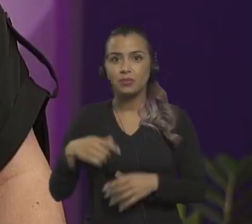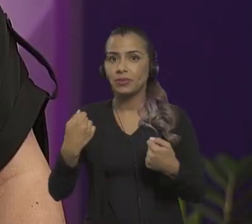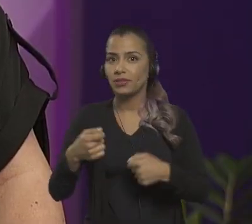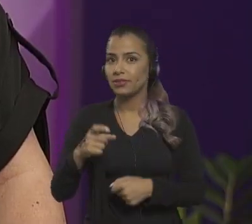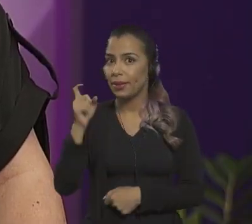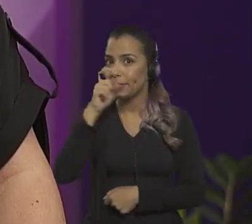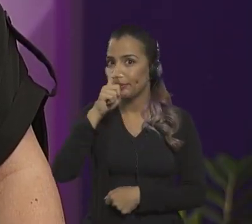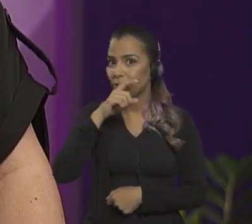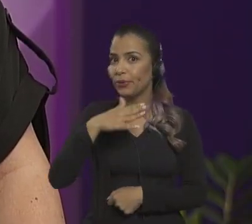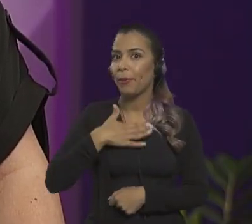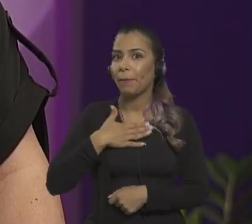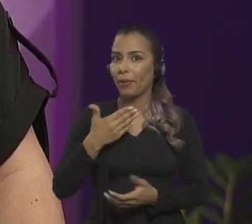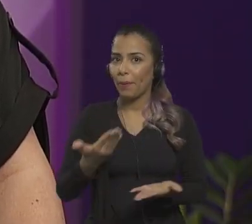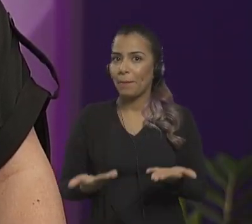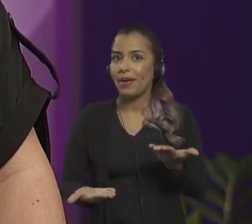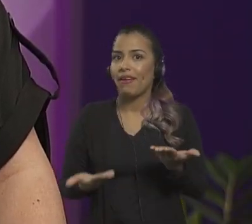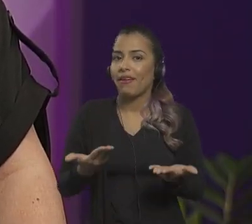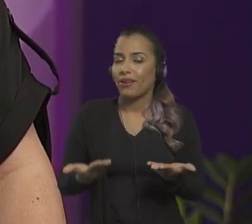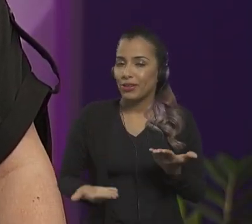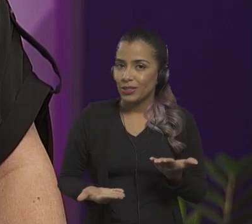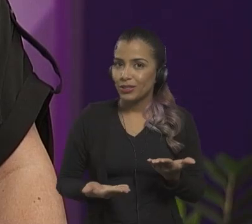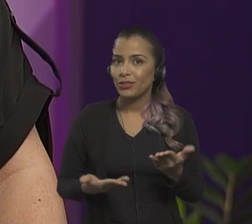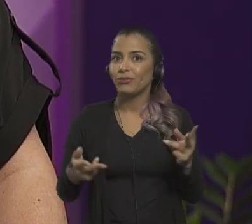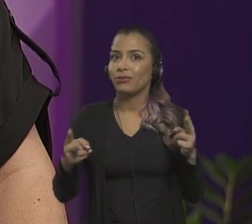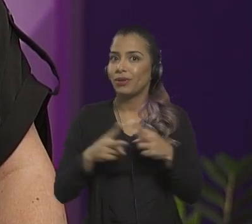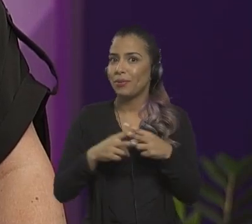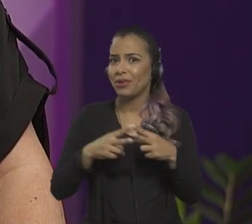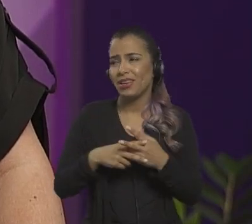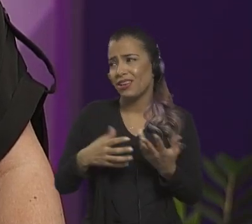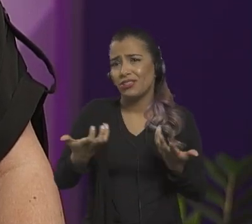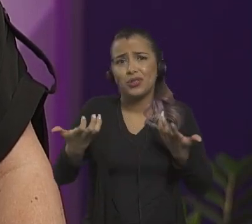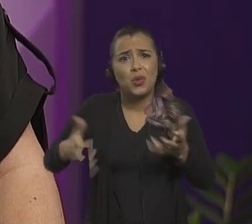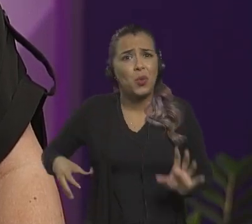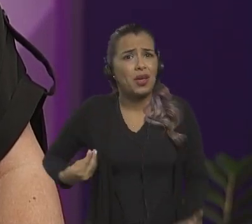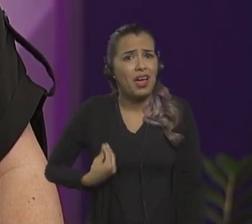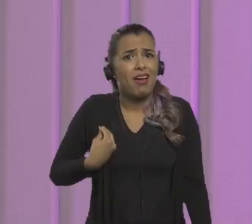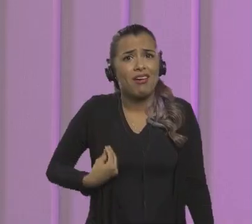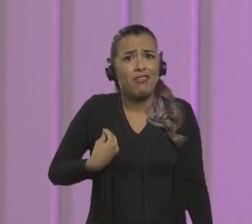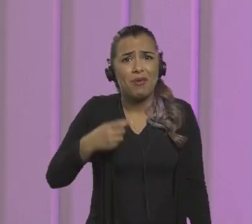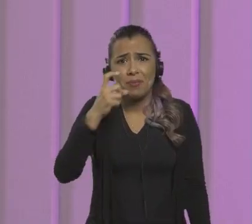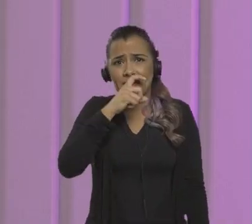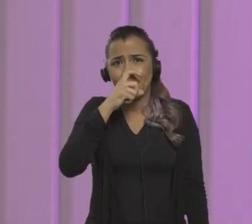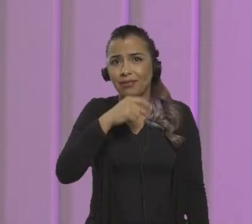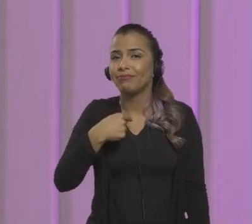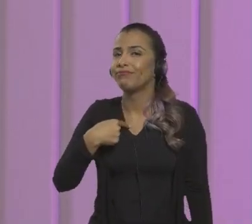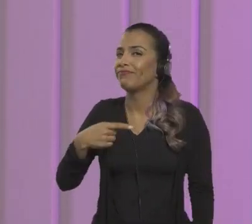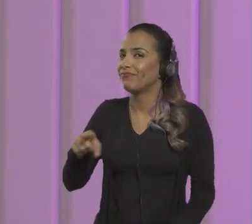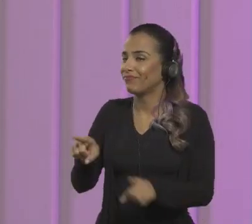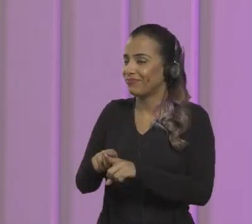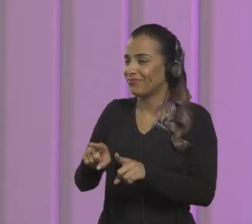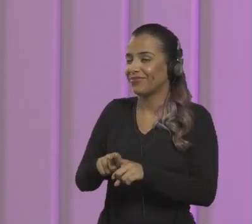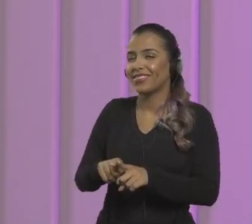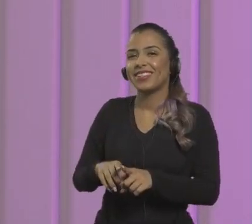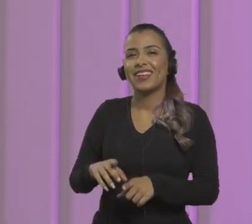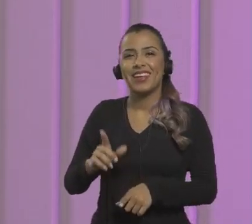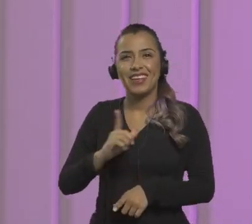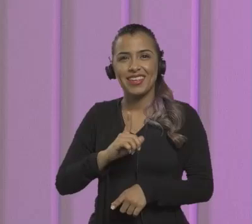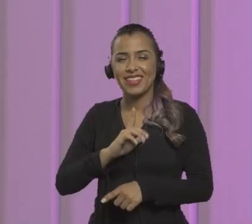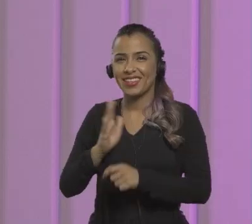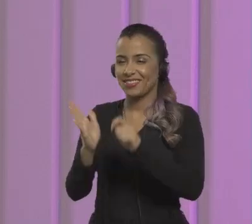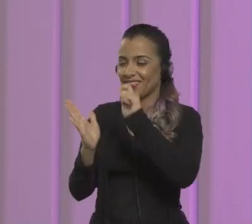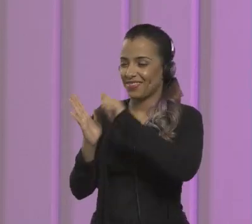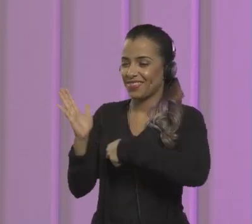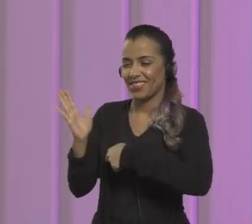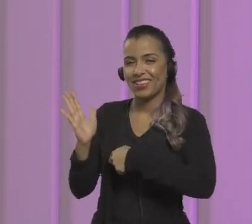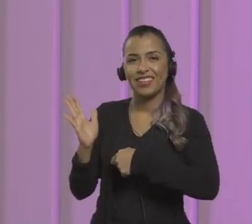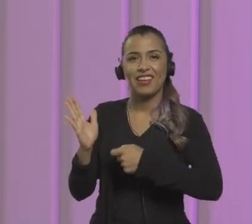Sim. E a gente não quer viver mentindo, né? Sim. Então é complicado. Eu lembro que eu cheguei a falar, eu assino um termo que diz eu não vou